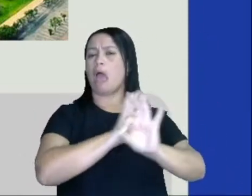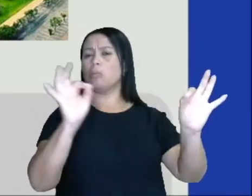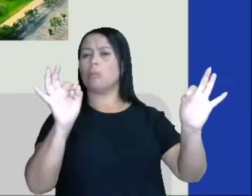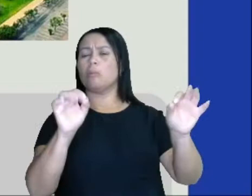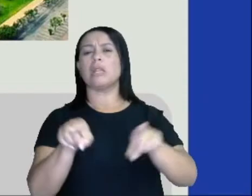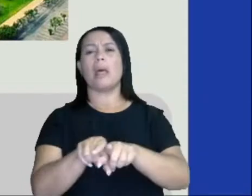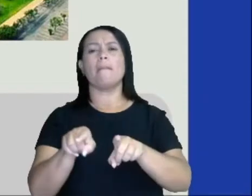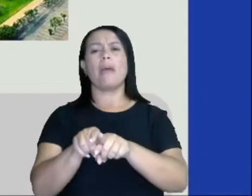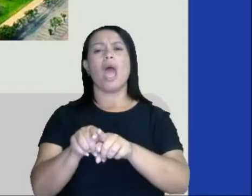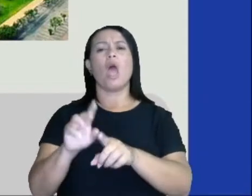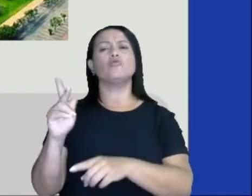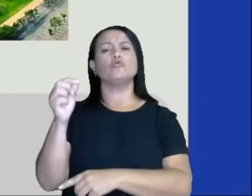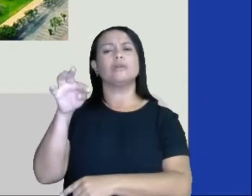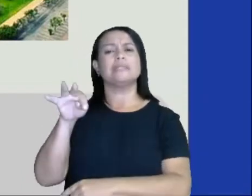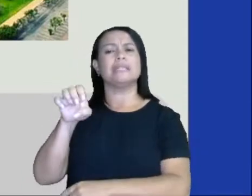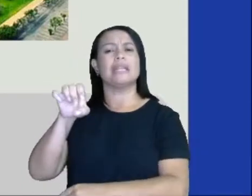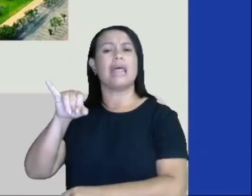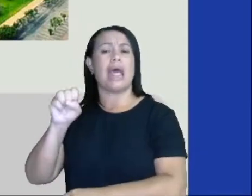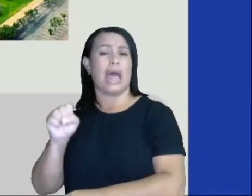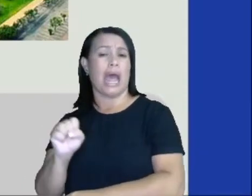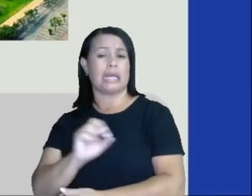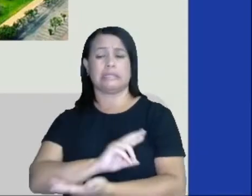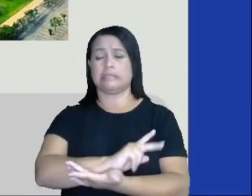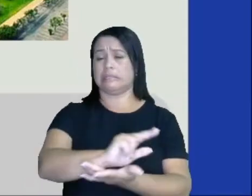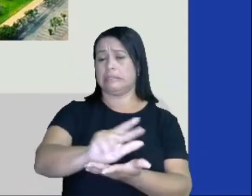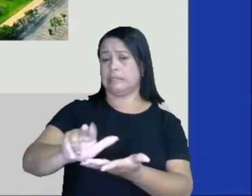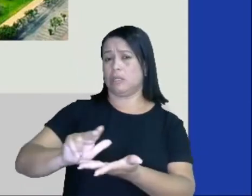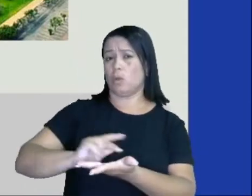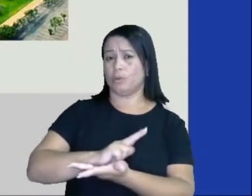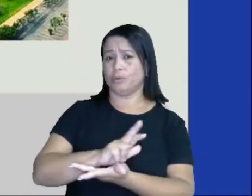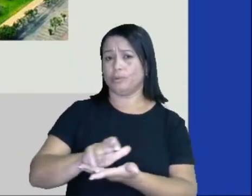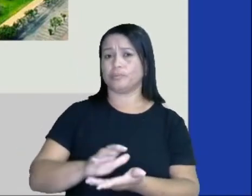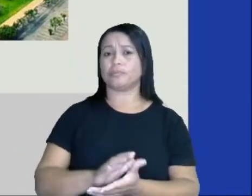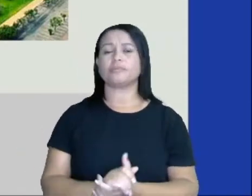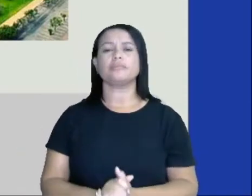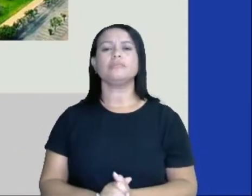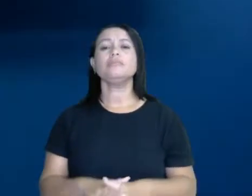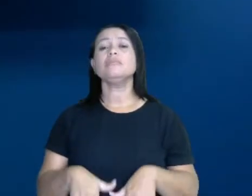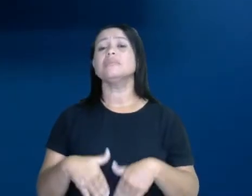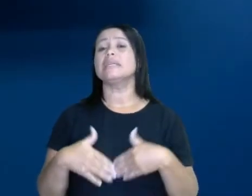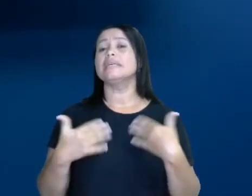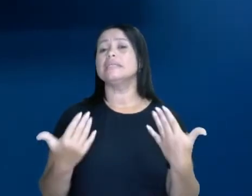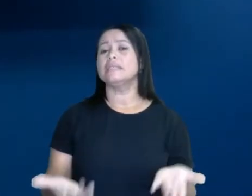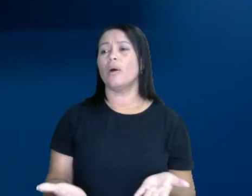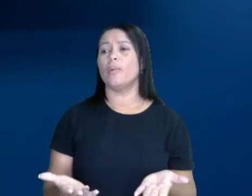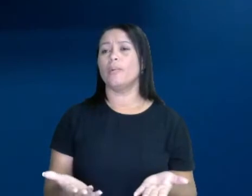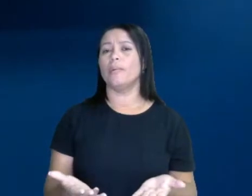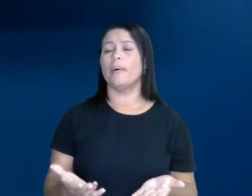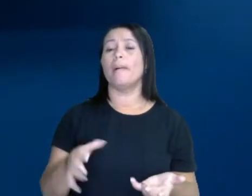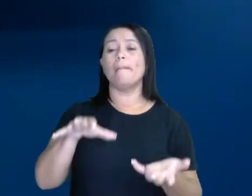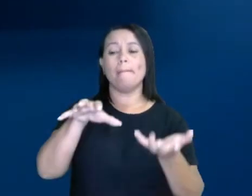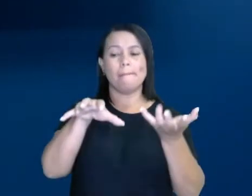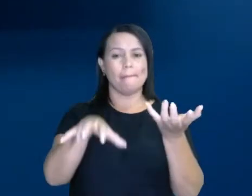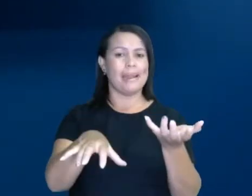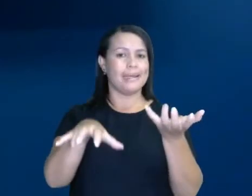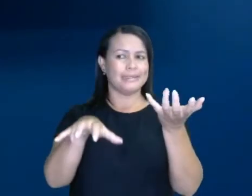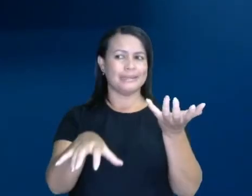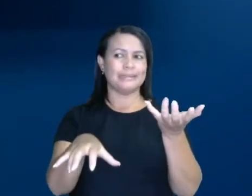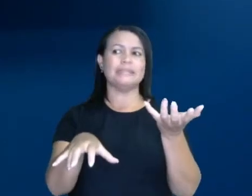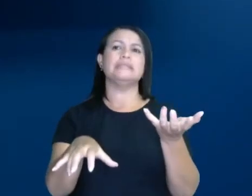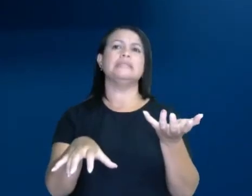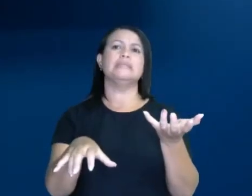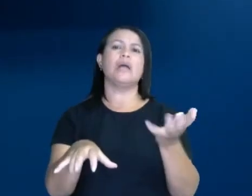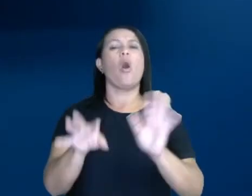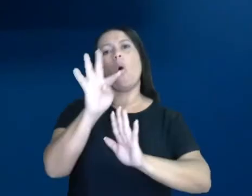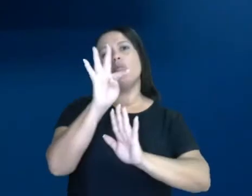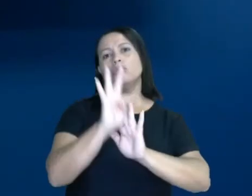quadras residenciais planejadas, entre outras coisas. Então, pessoal, Brasília, né, ela, como o